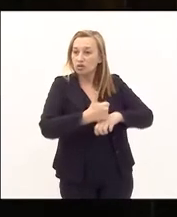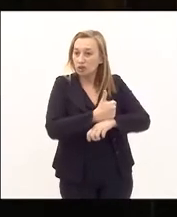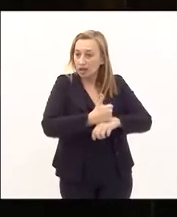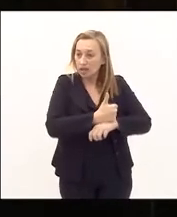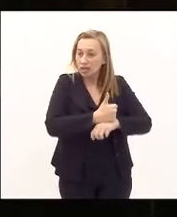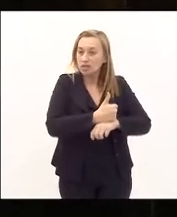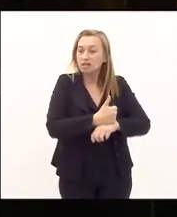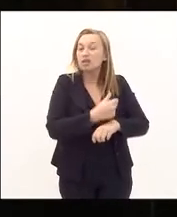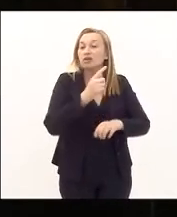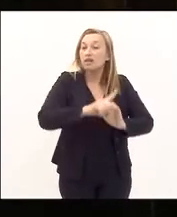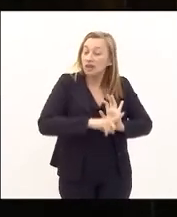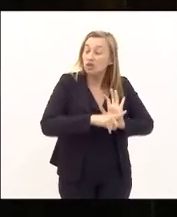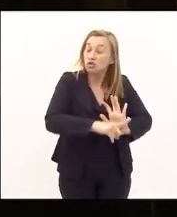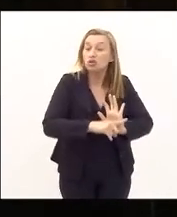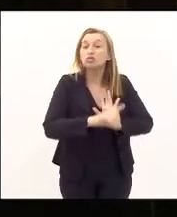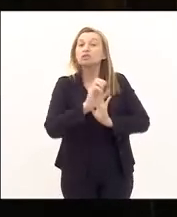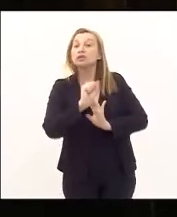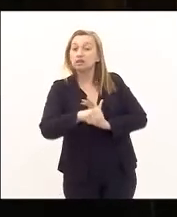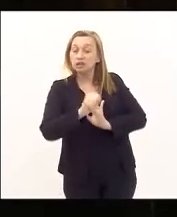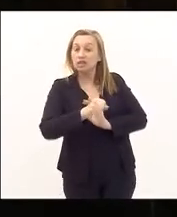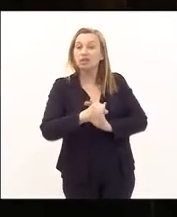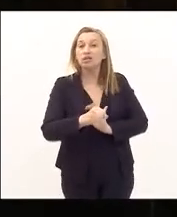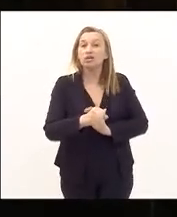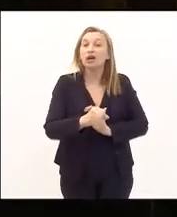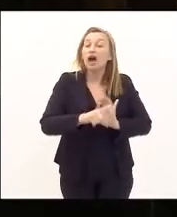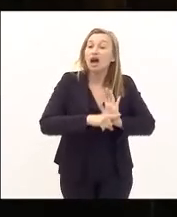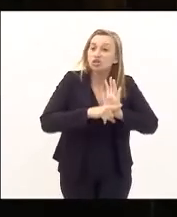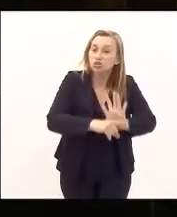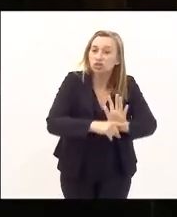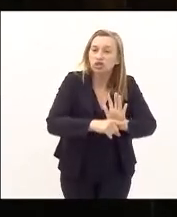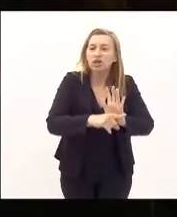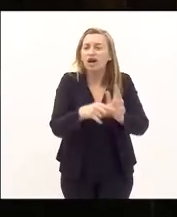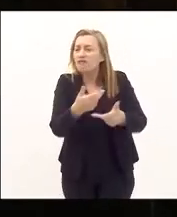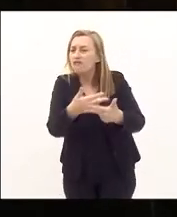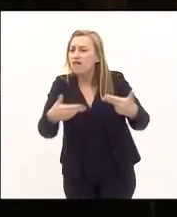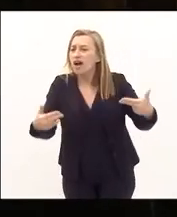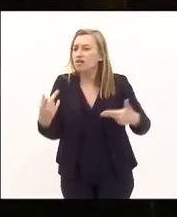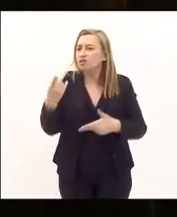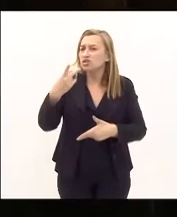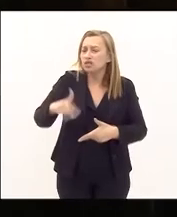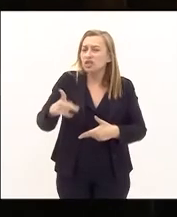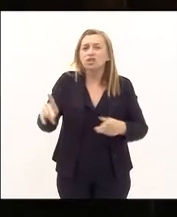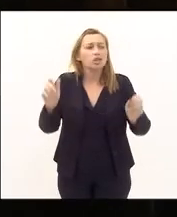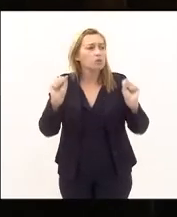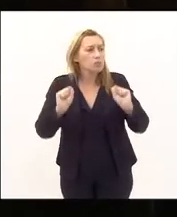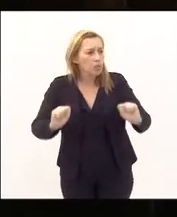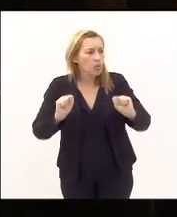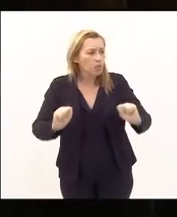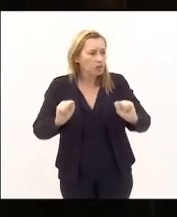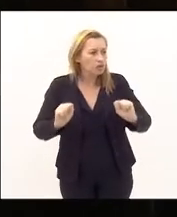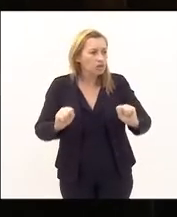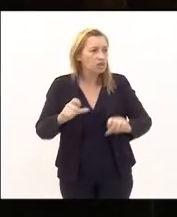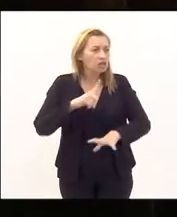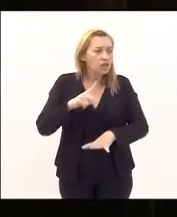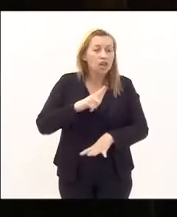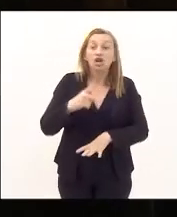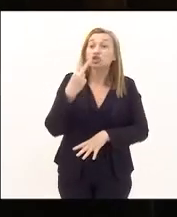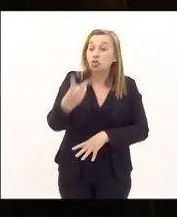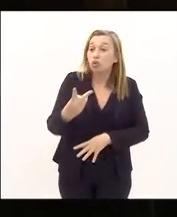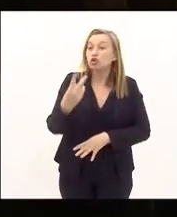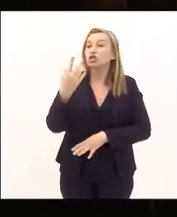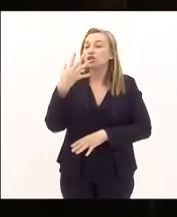estar ajudando muito. A gente vai estar ajudando a muitos deles que possam ter, no lugar de ter um caminhão, vão ter dois